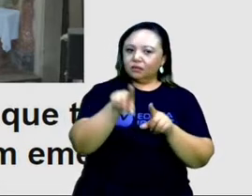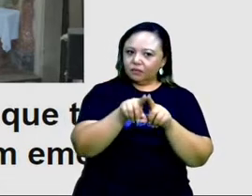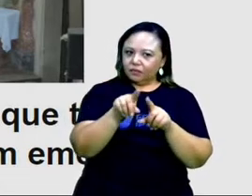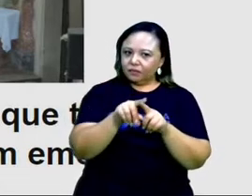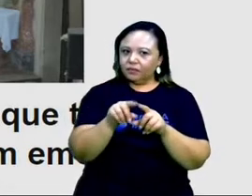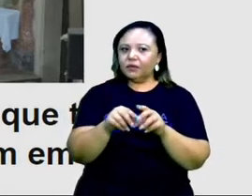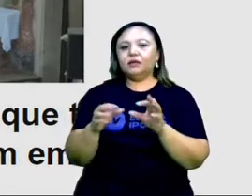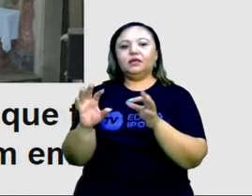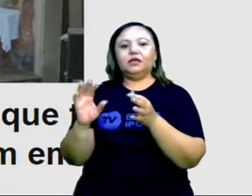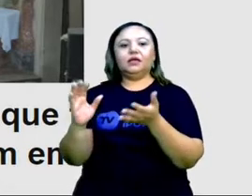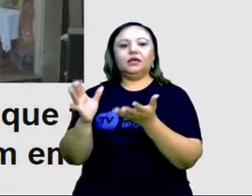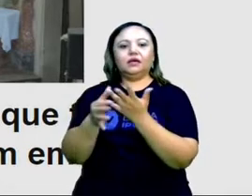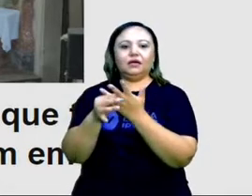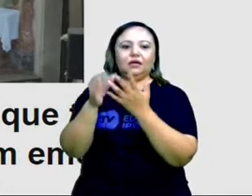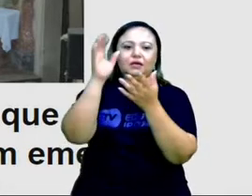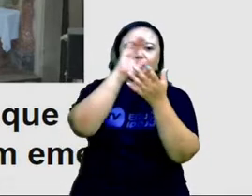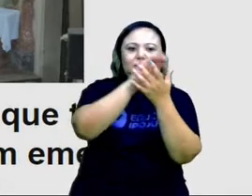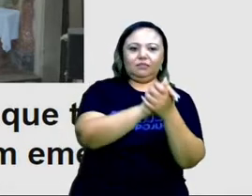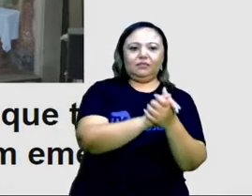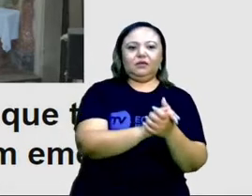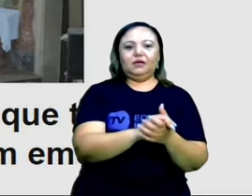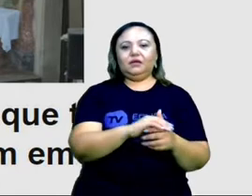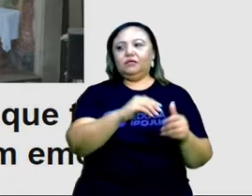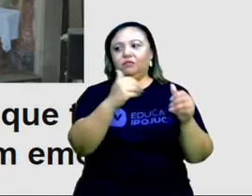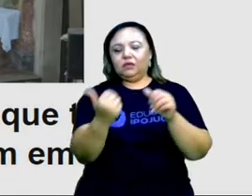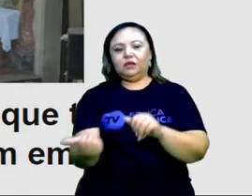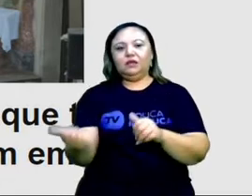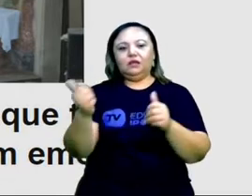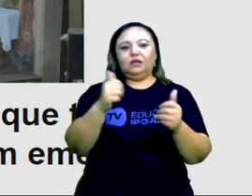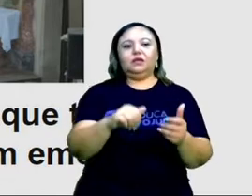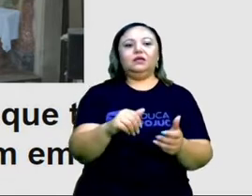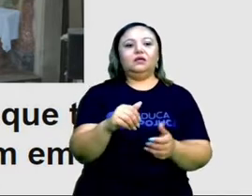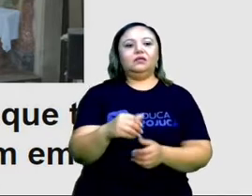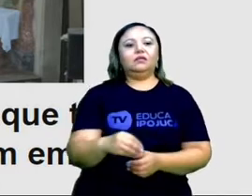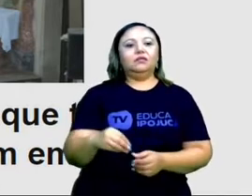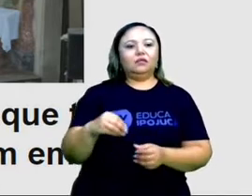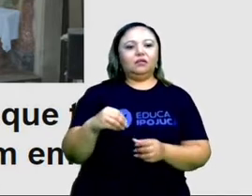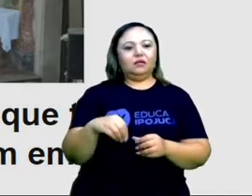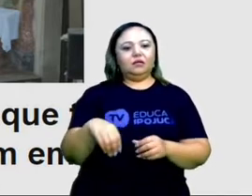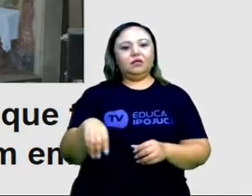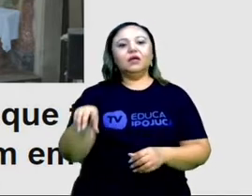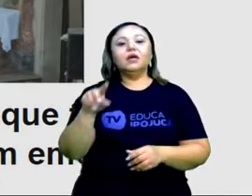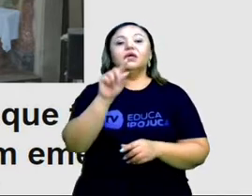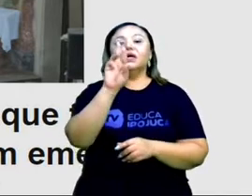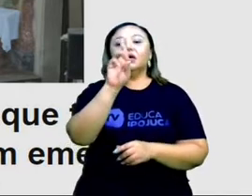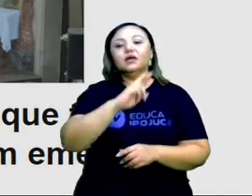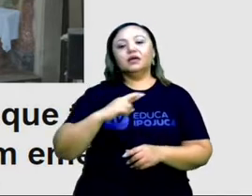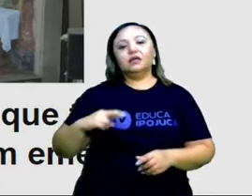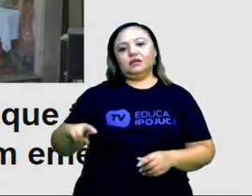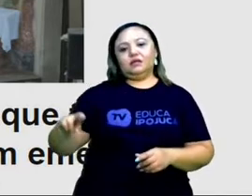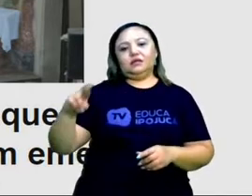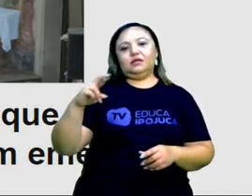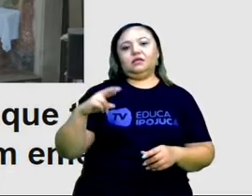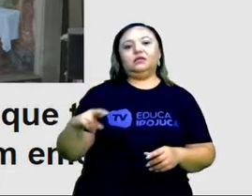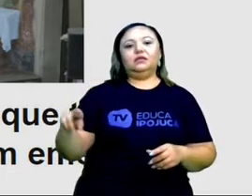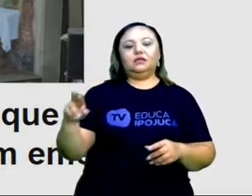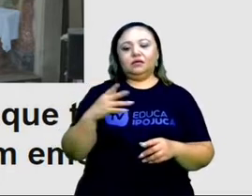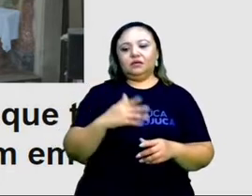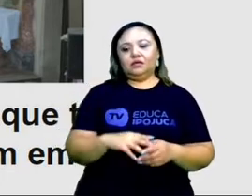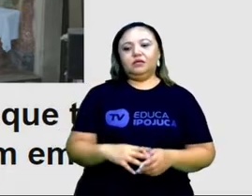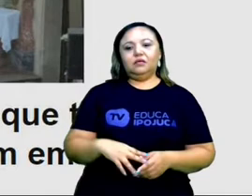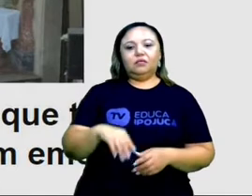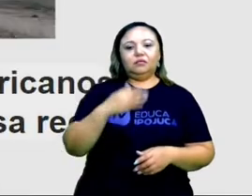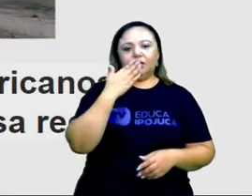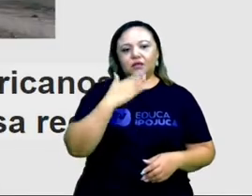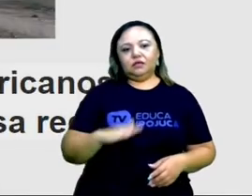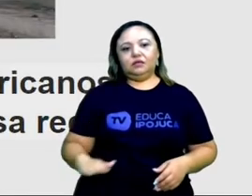realizam-se casamentos, batizados, e a formação religiosa das crianças.